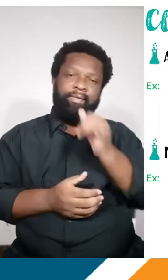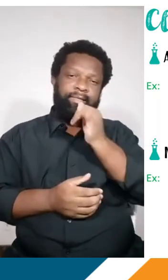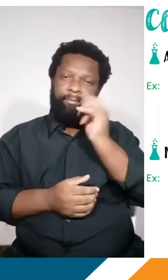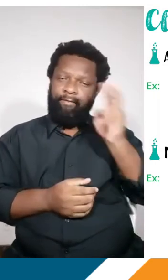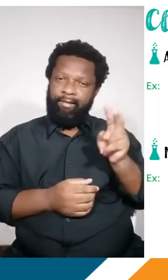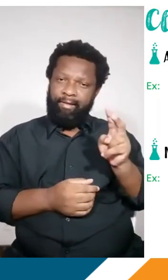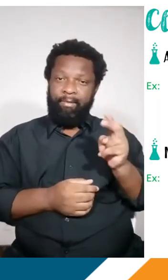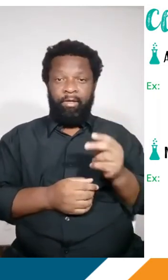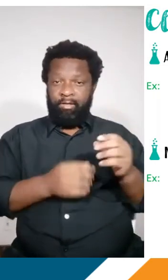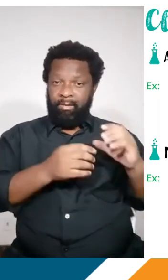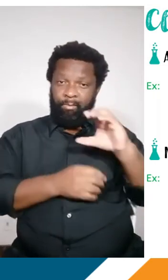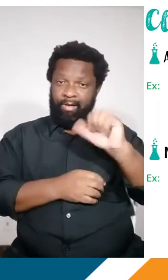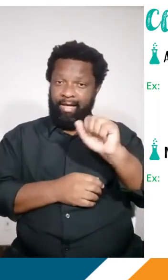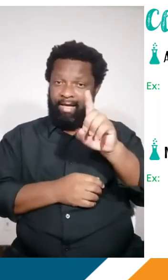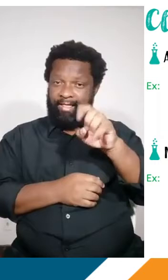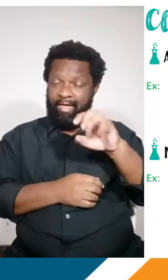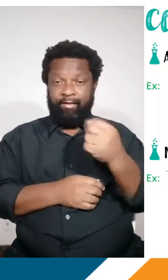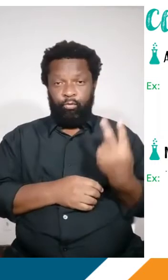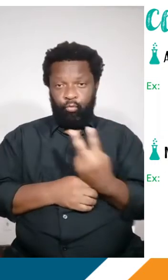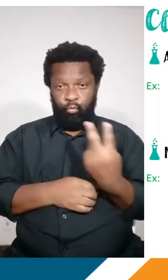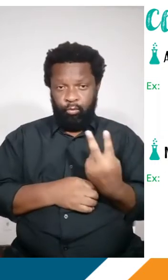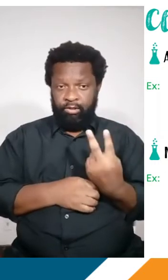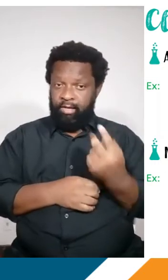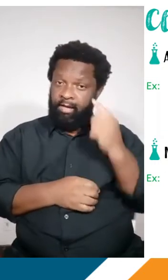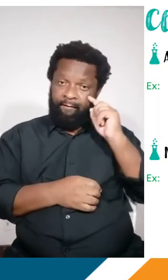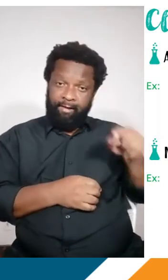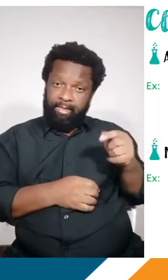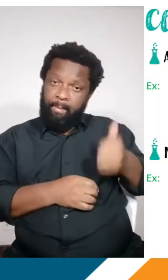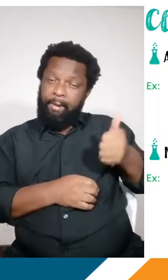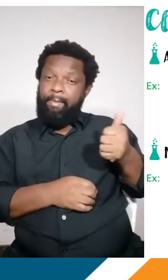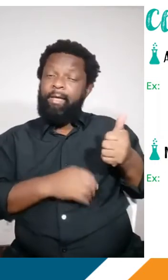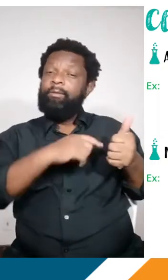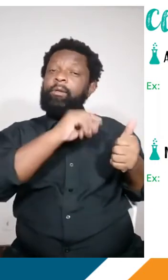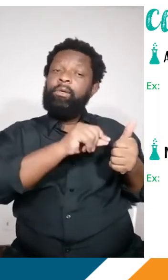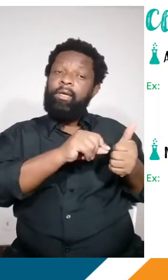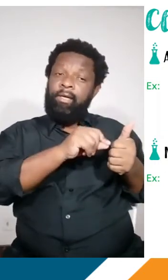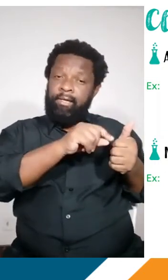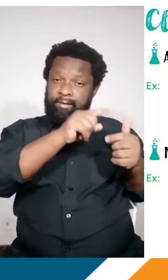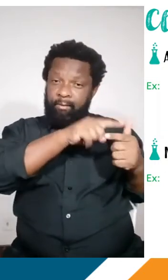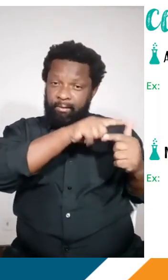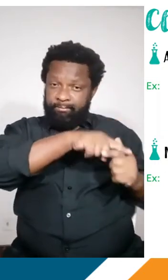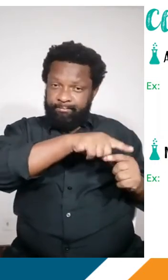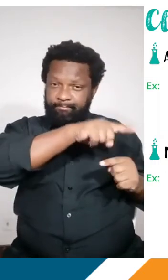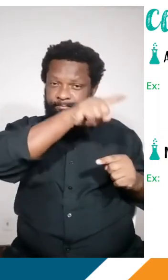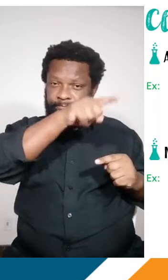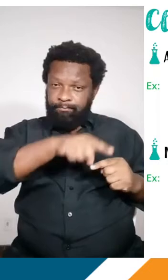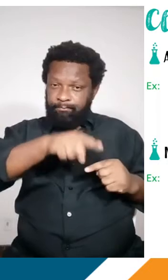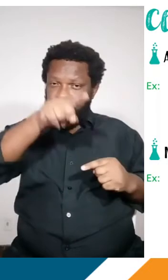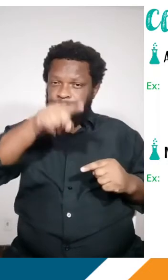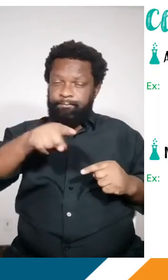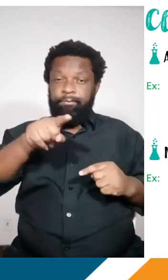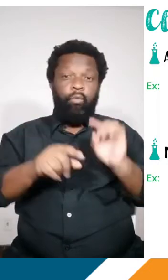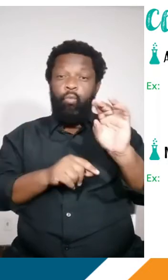Aqui eu tenho 2 cadeias hidrocarbônicas e eu vejo que nesse primeiro caso eu tenho uma única